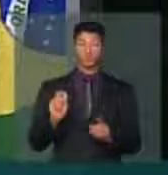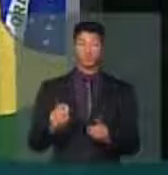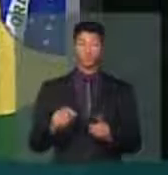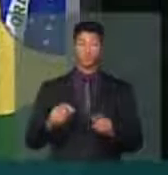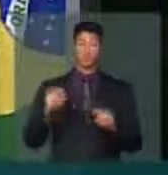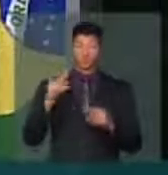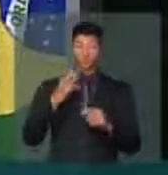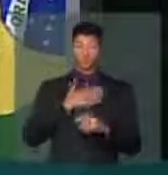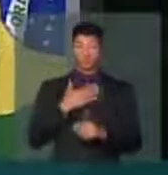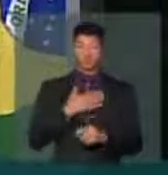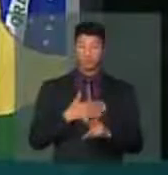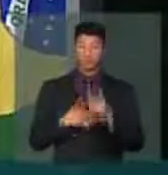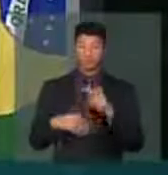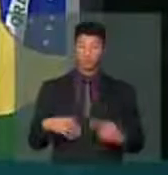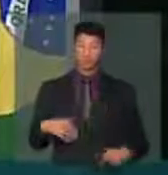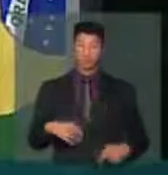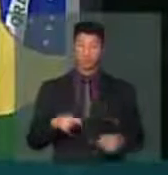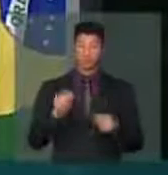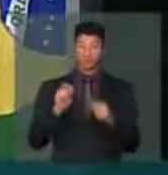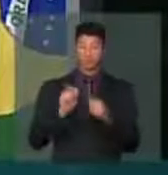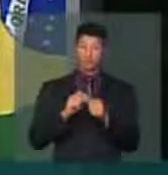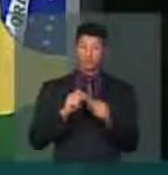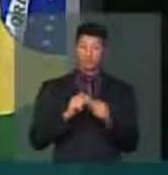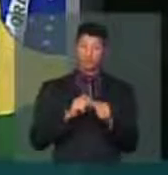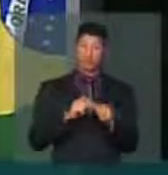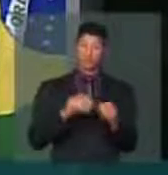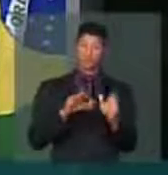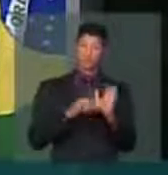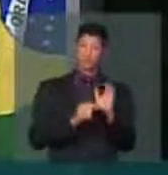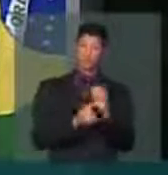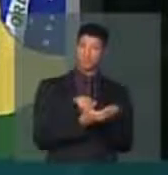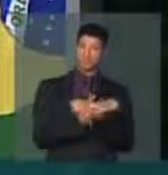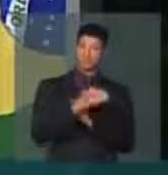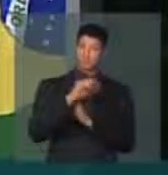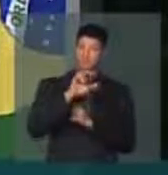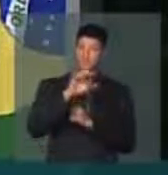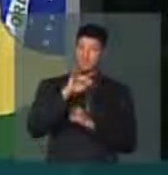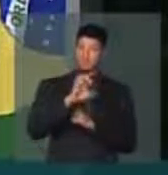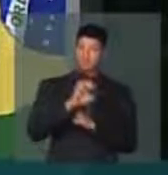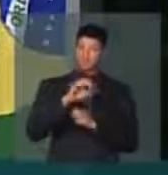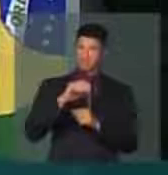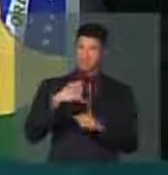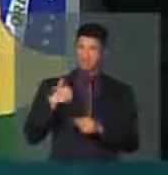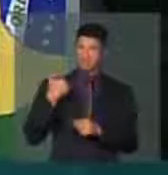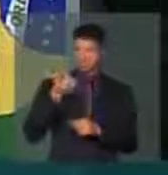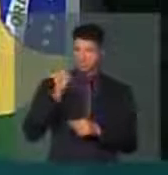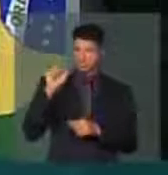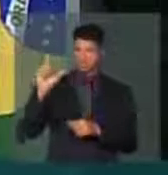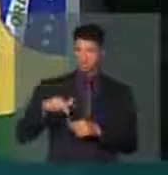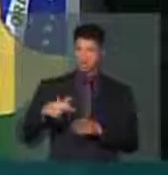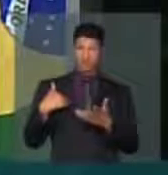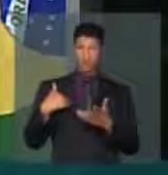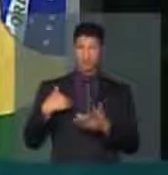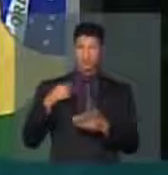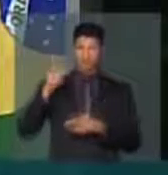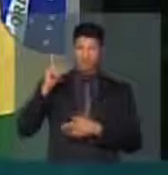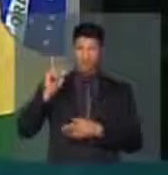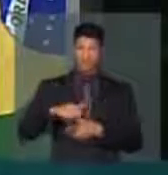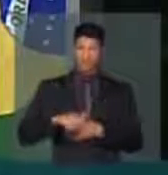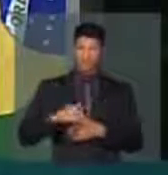que, para mim, senhor presidente, cometeu um crime hediondo com menos de 18 anos,